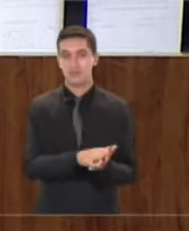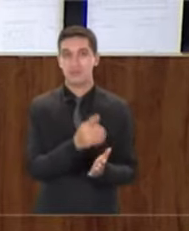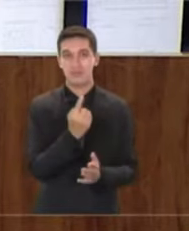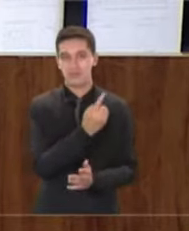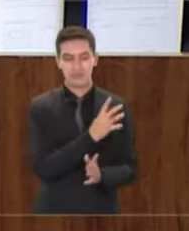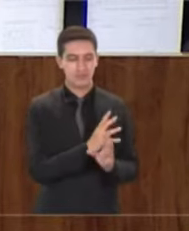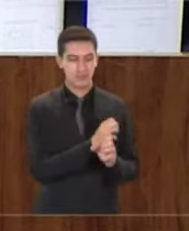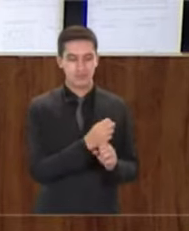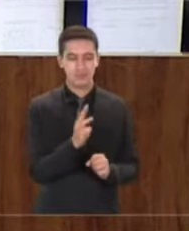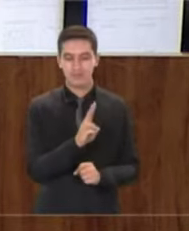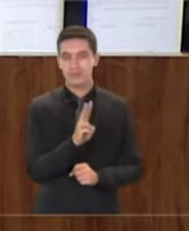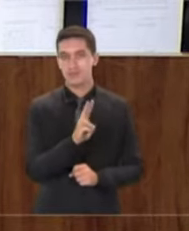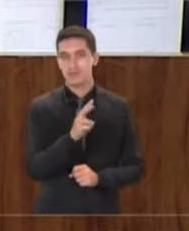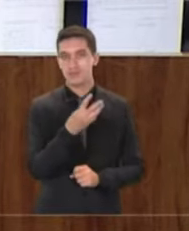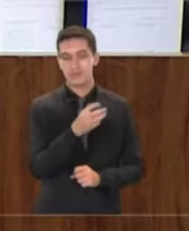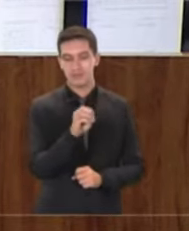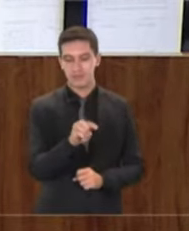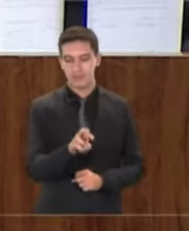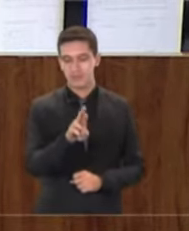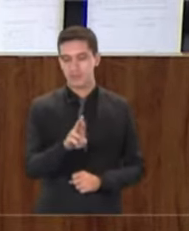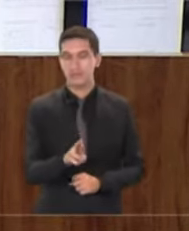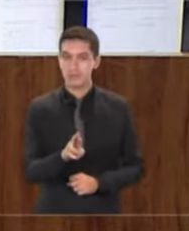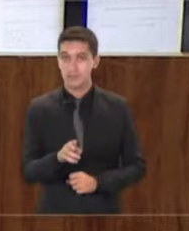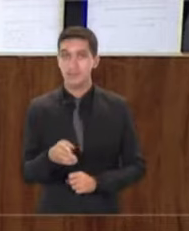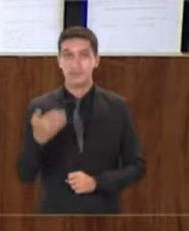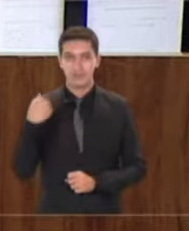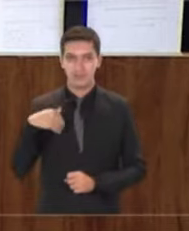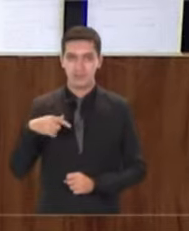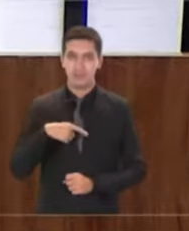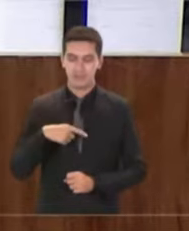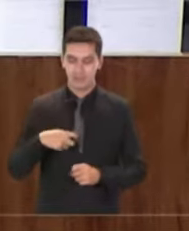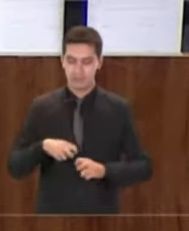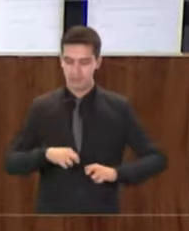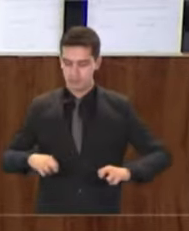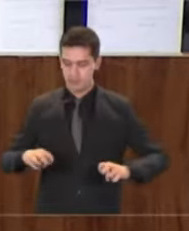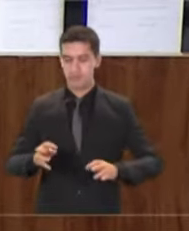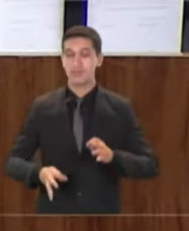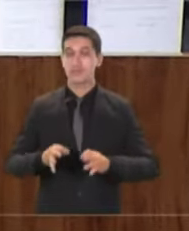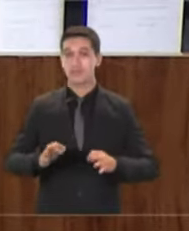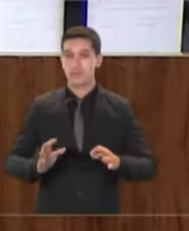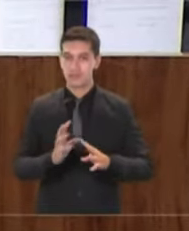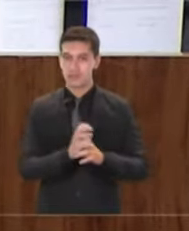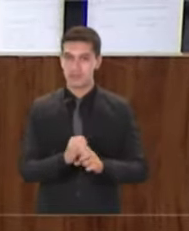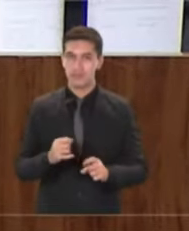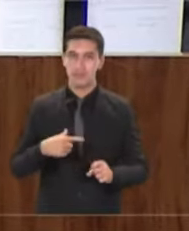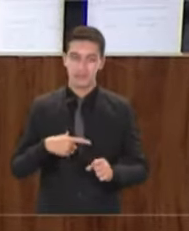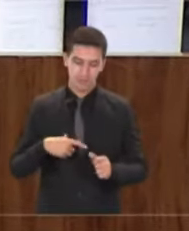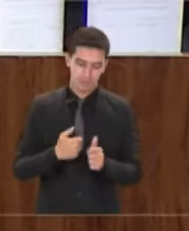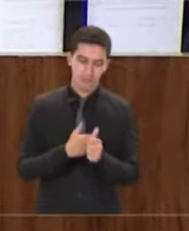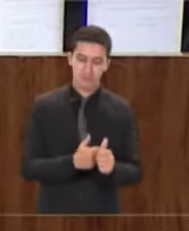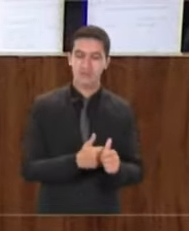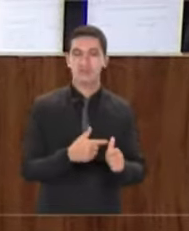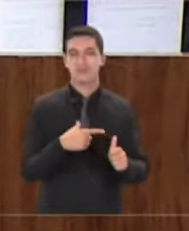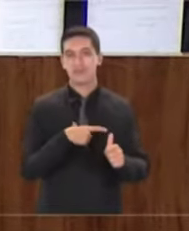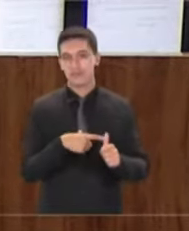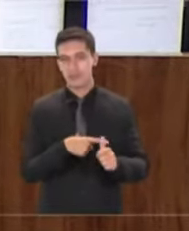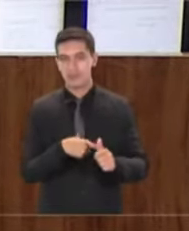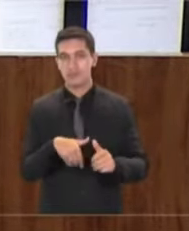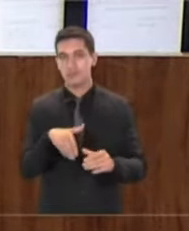de R$30 mil. Naquela assentada, foi acompanhado o ministro Benedito, foi